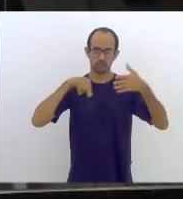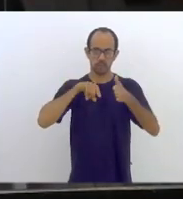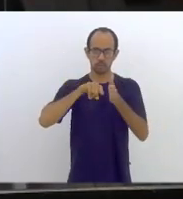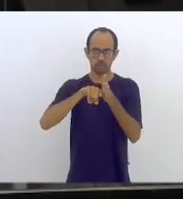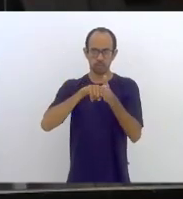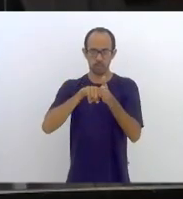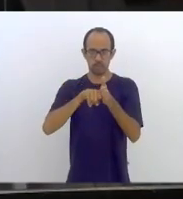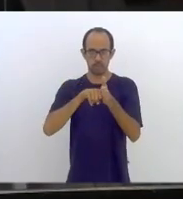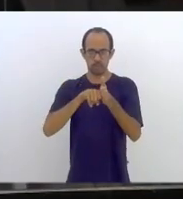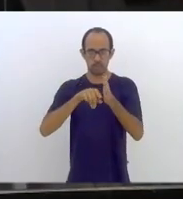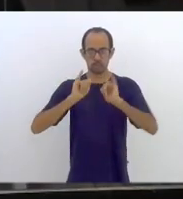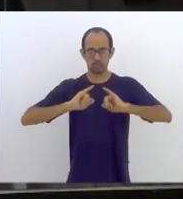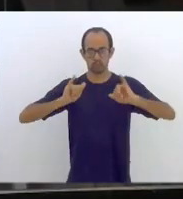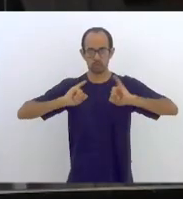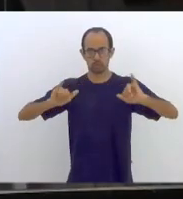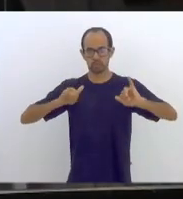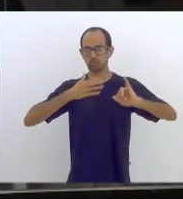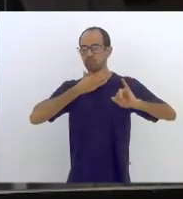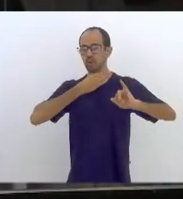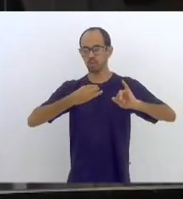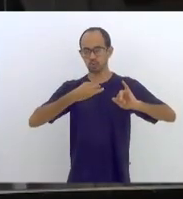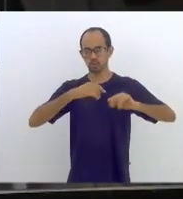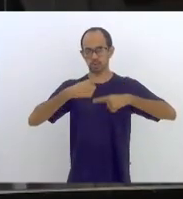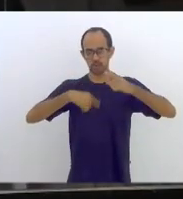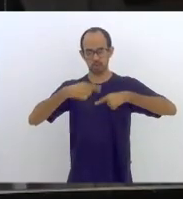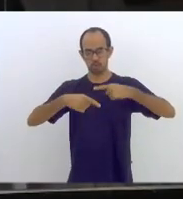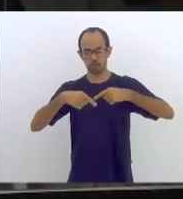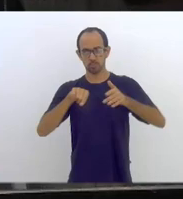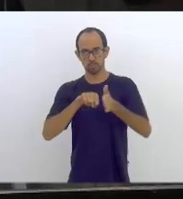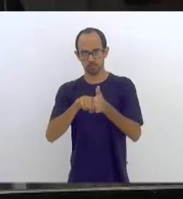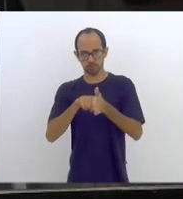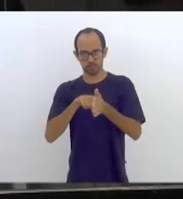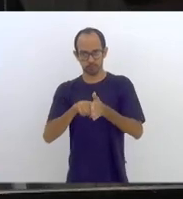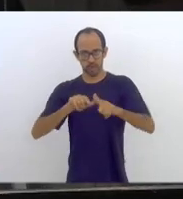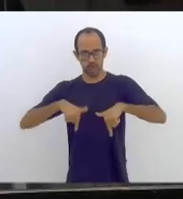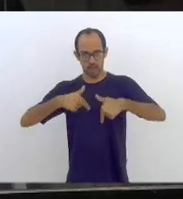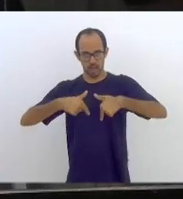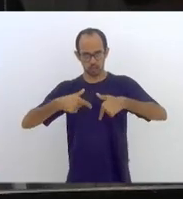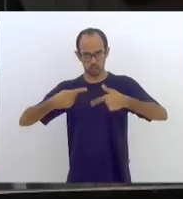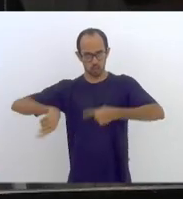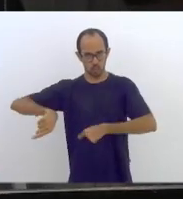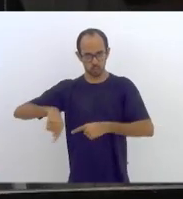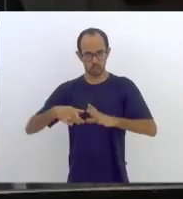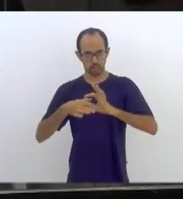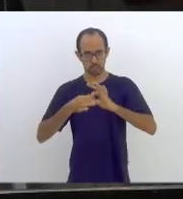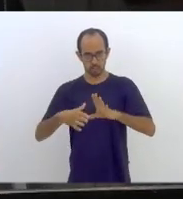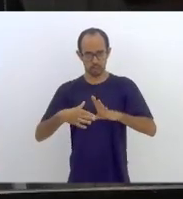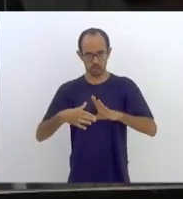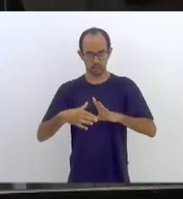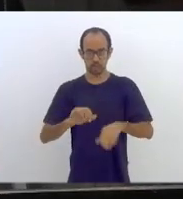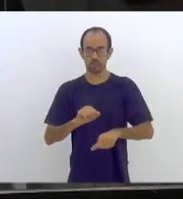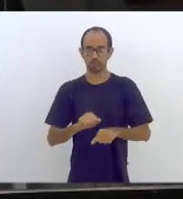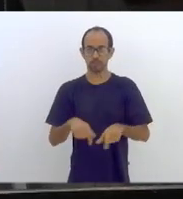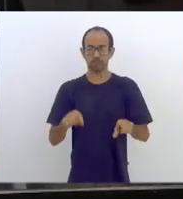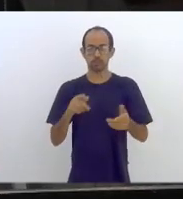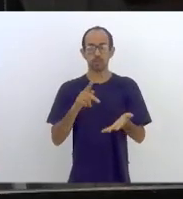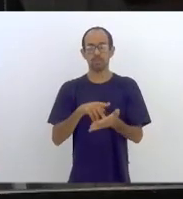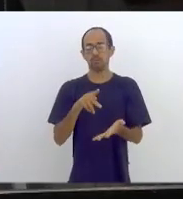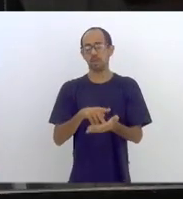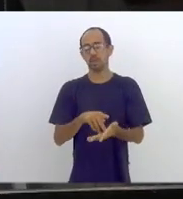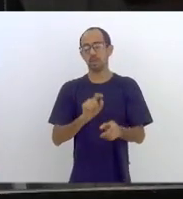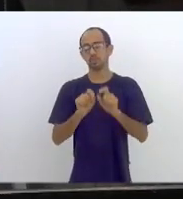das fake News e posteriormente de investigação dos atos antidemocráticos quando na verdade